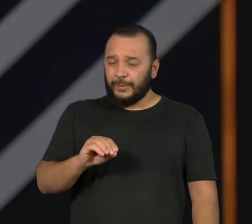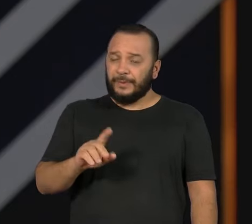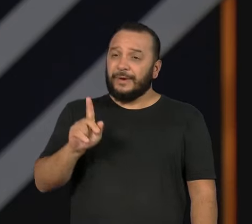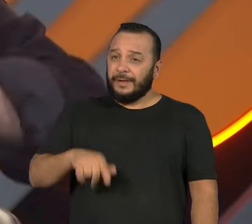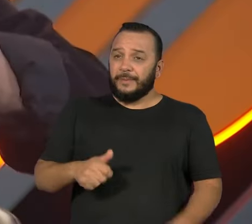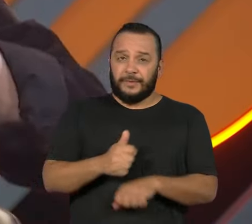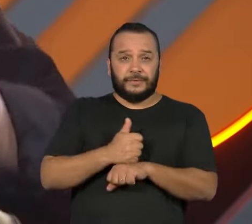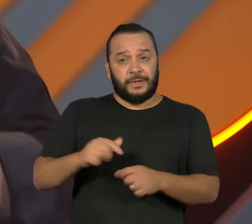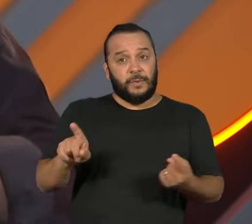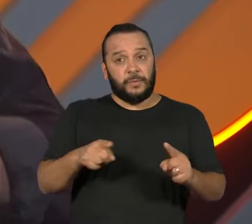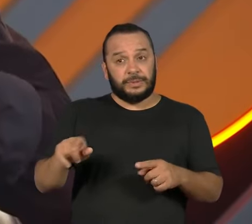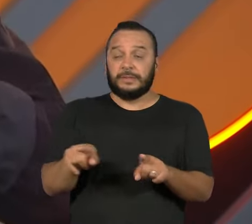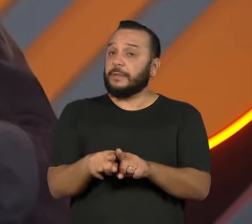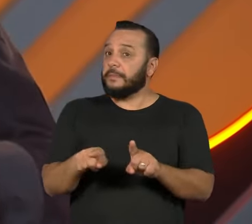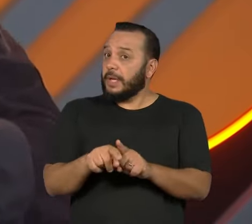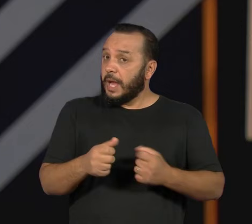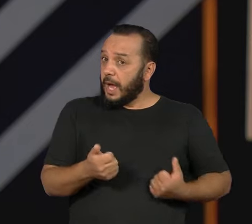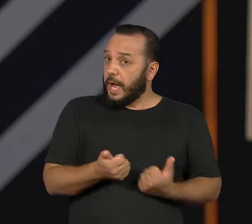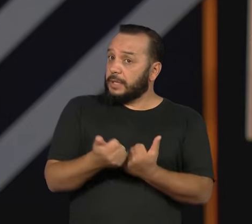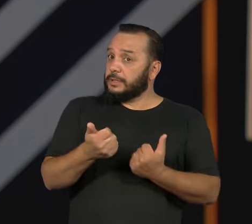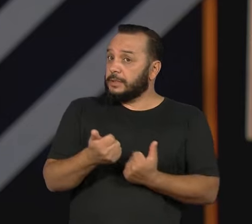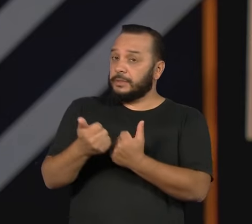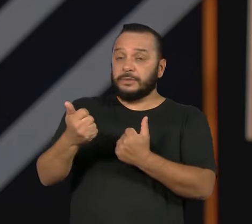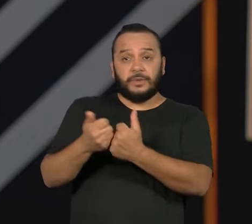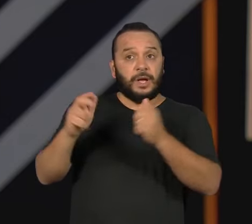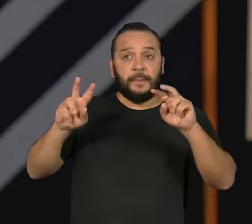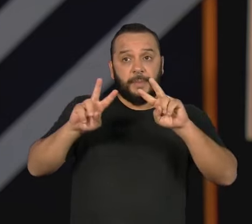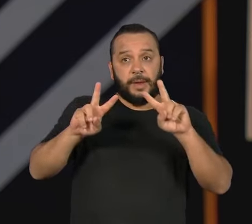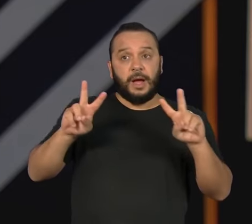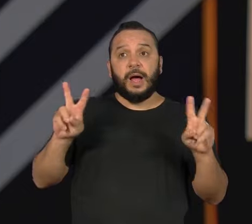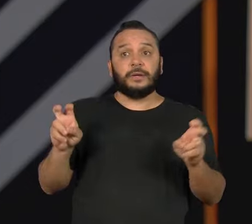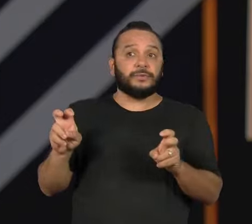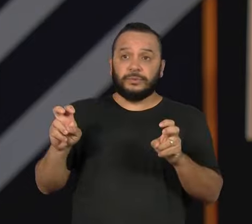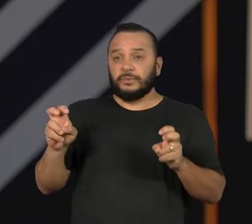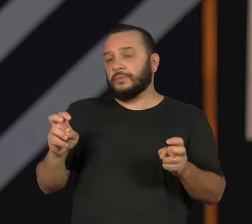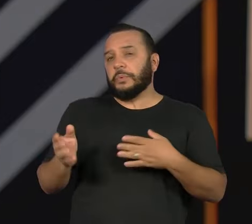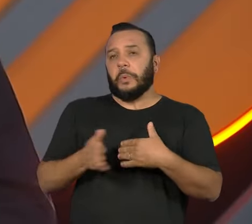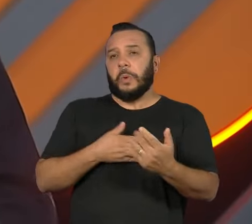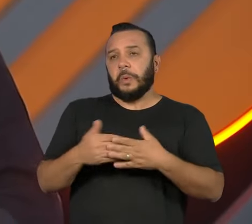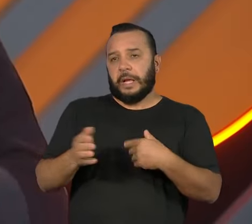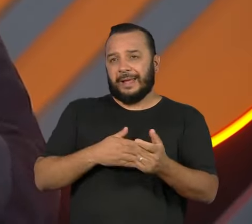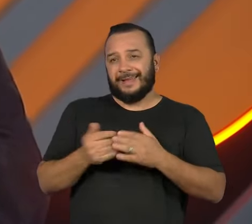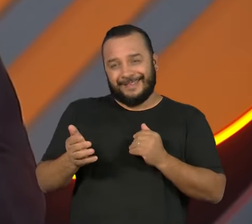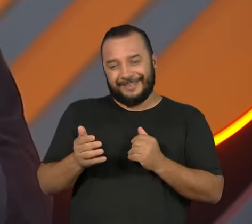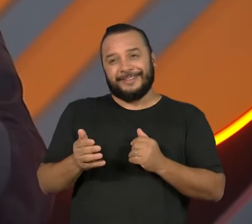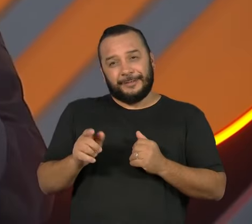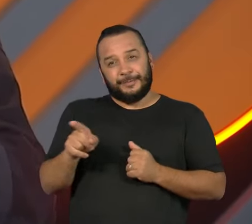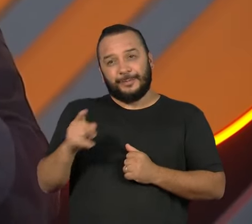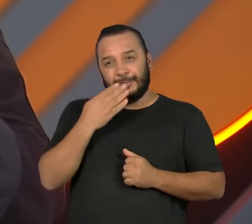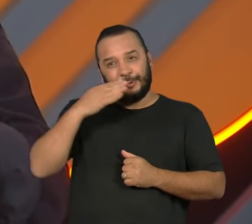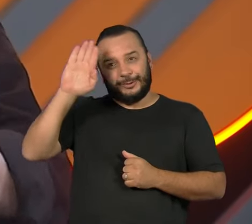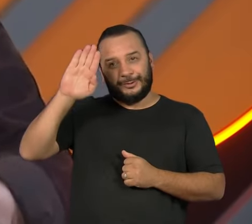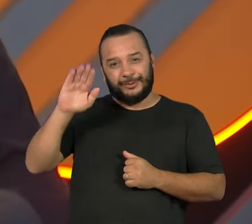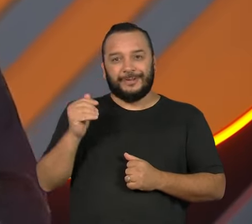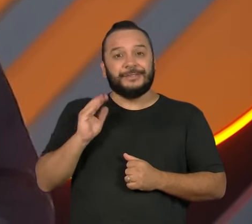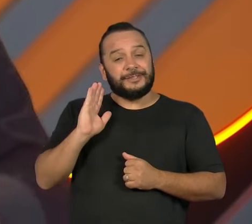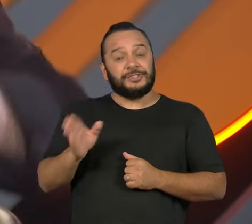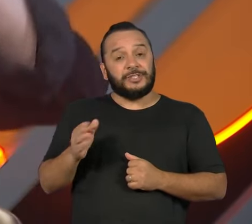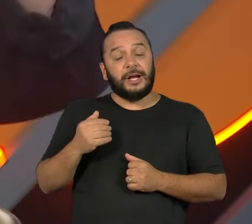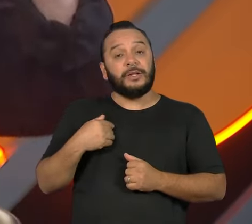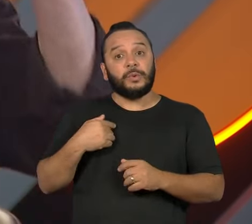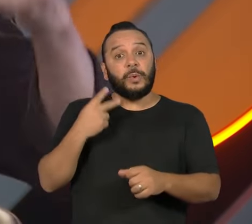atenção, assessor para assuntos aleatórios do programa do Jô Soares. Desde o segundo ano da